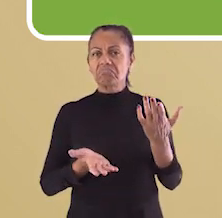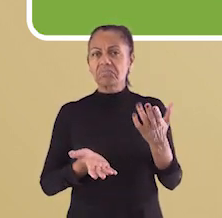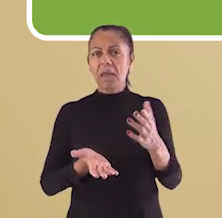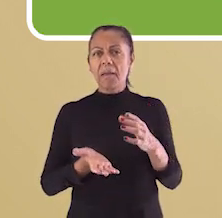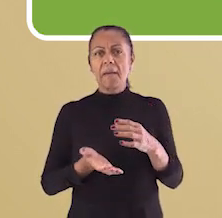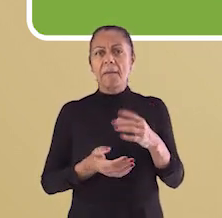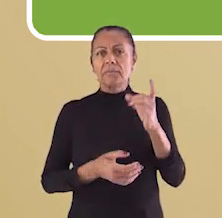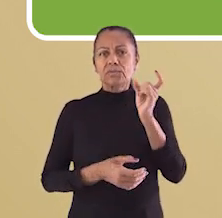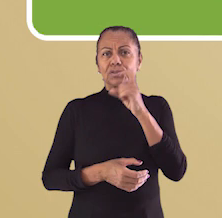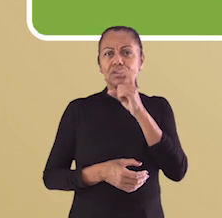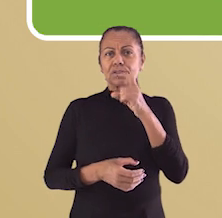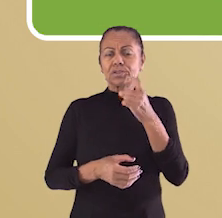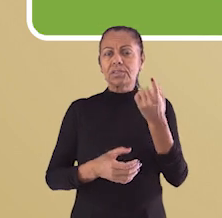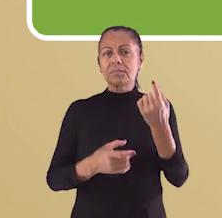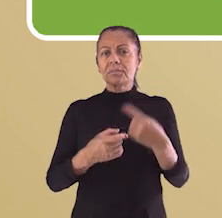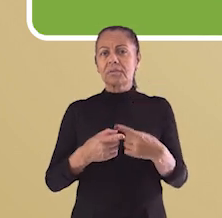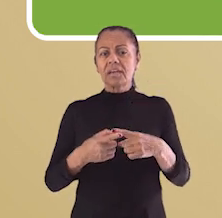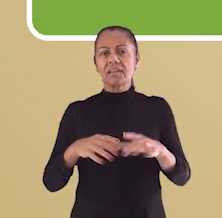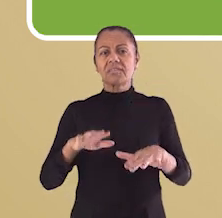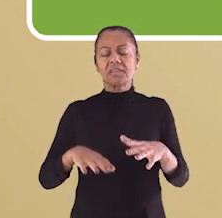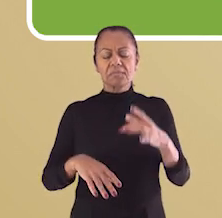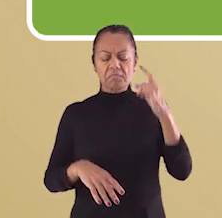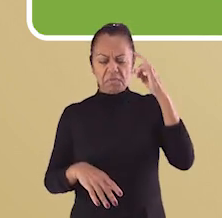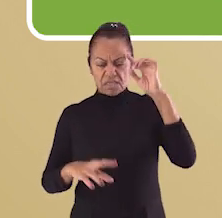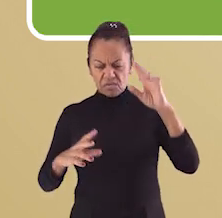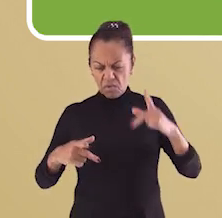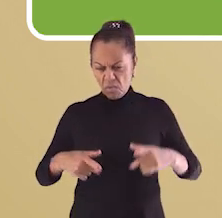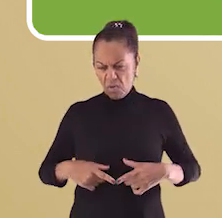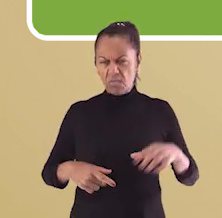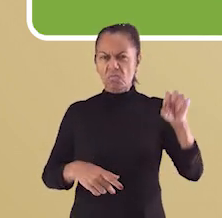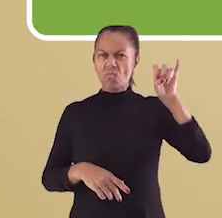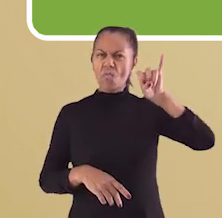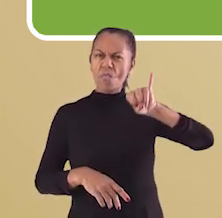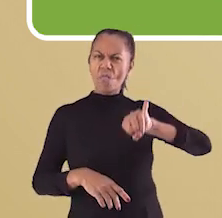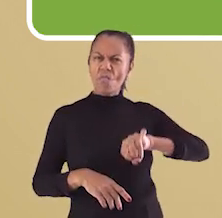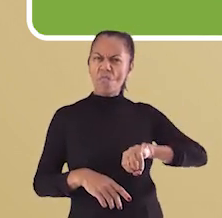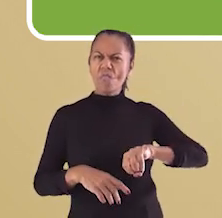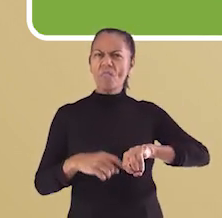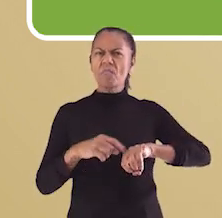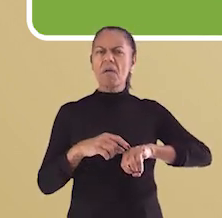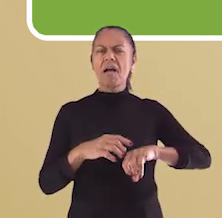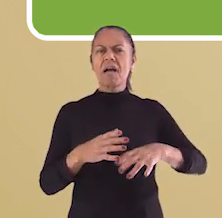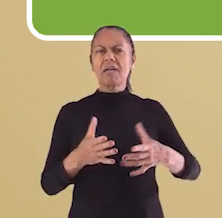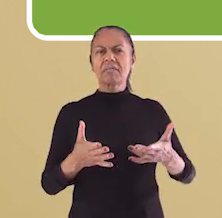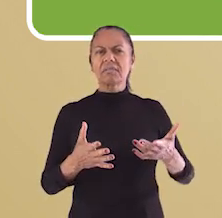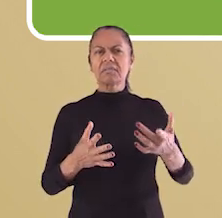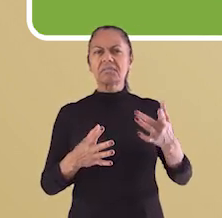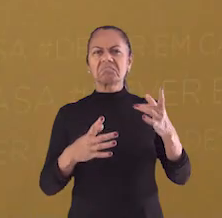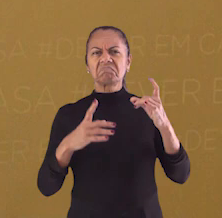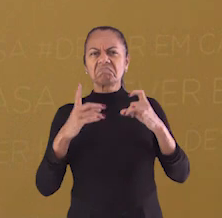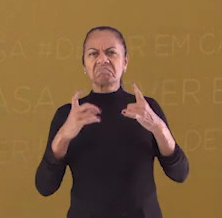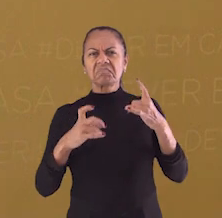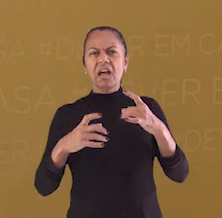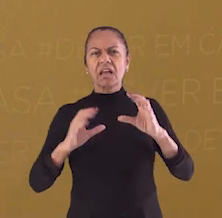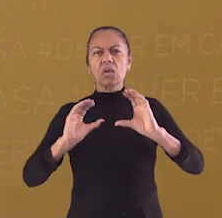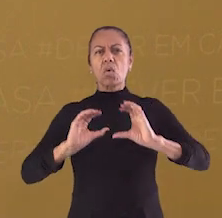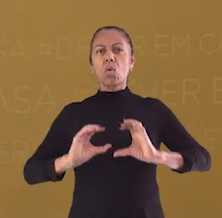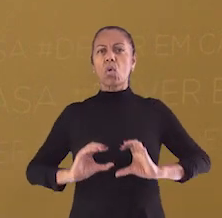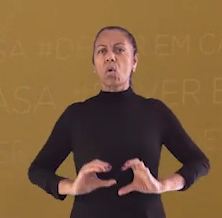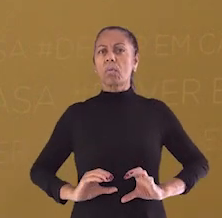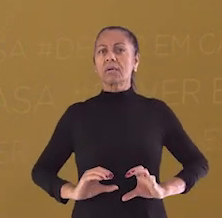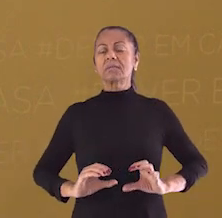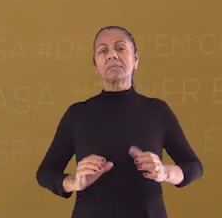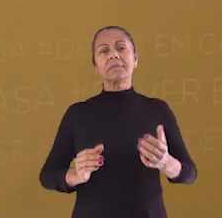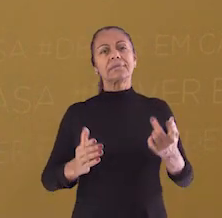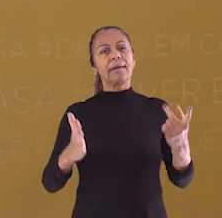muito magra, né? Sou muito gordo, não tenho músculos, não comi bastante, dentre outros. E por essa razão, eles